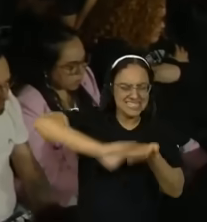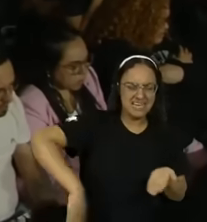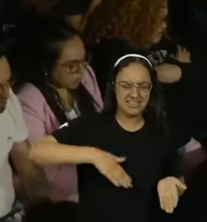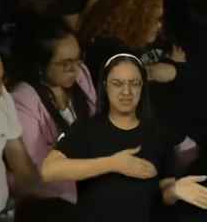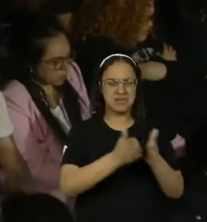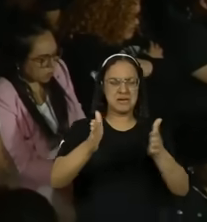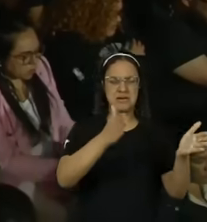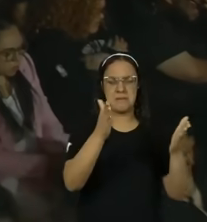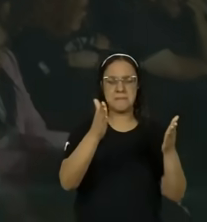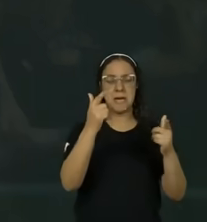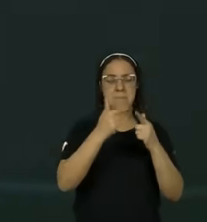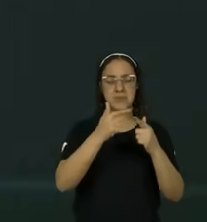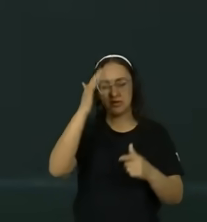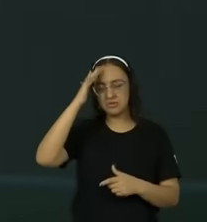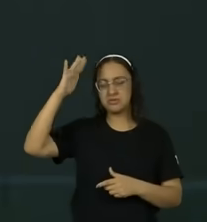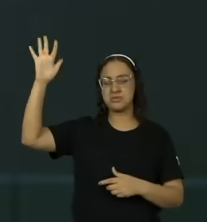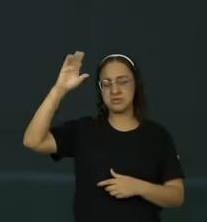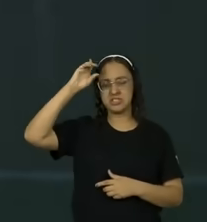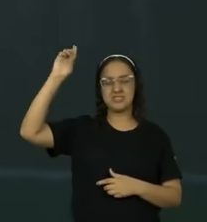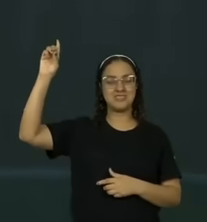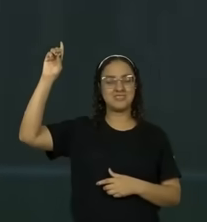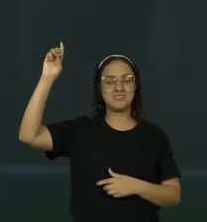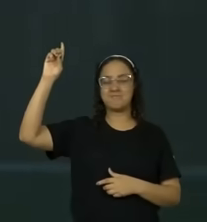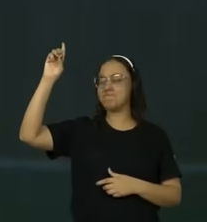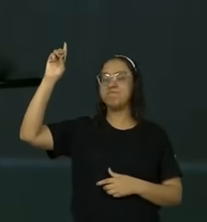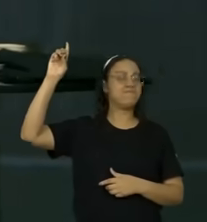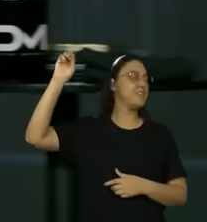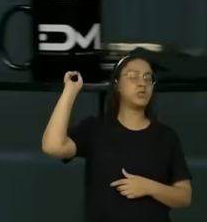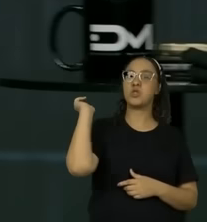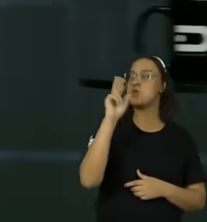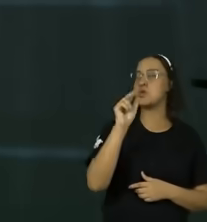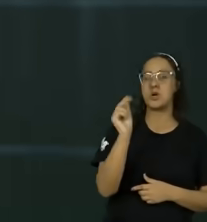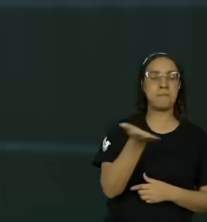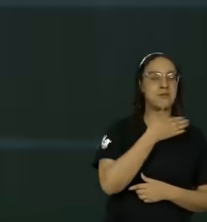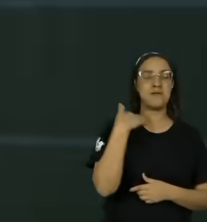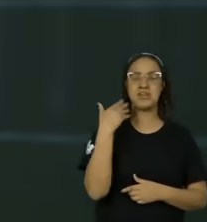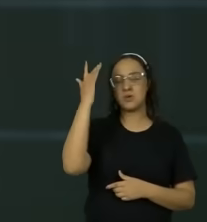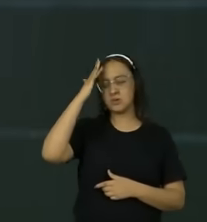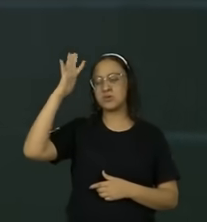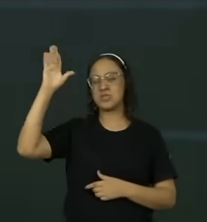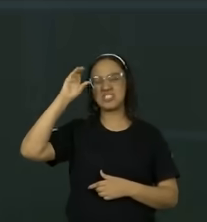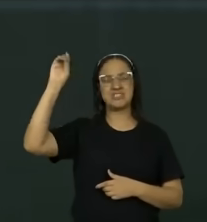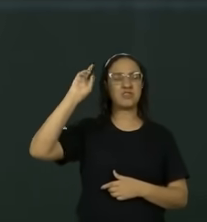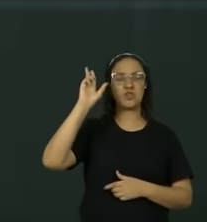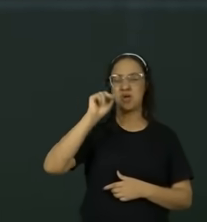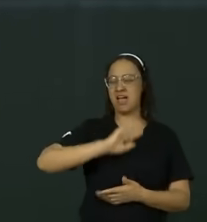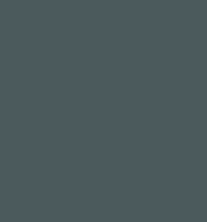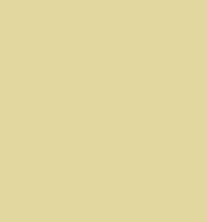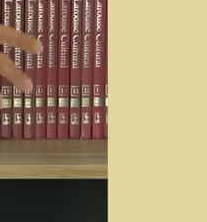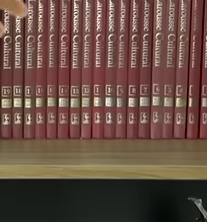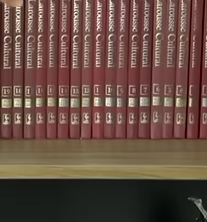caminho. Porque os sonhos de Deus são indestrutíveis. Os sonhos de Deus são